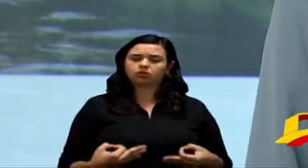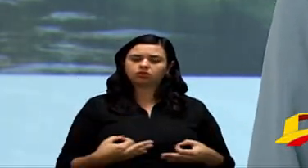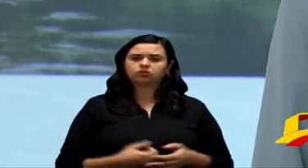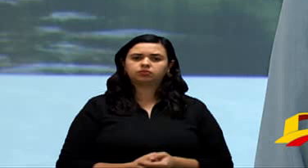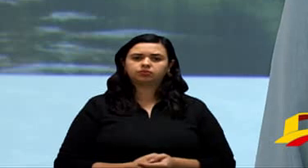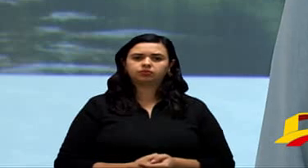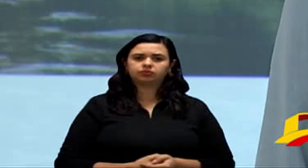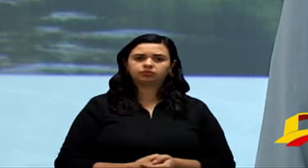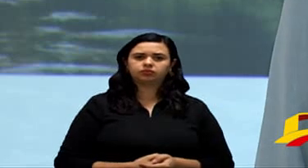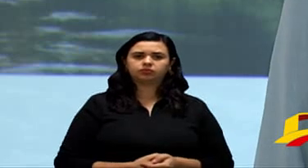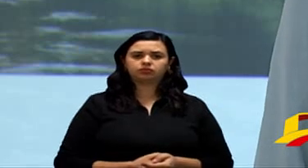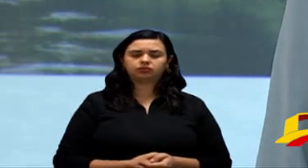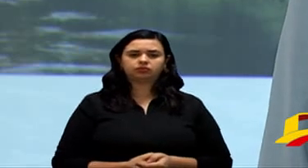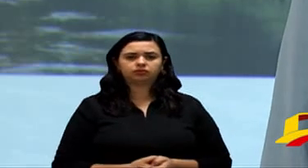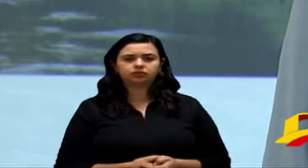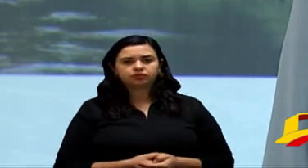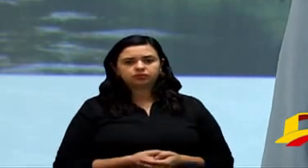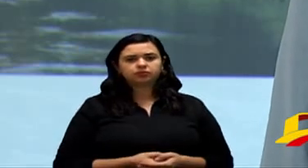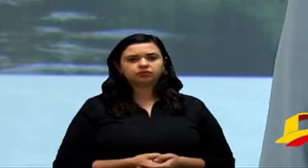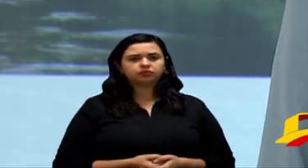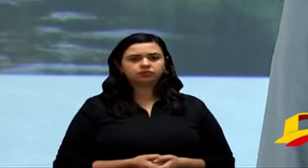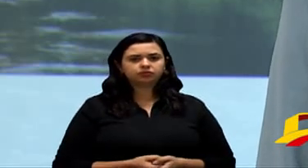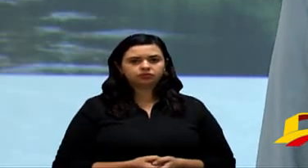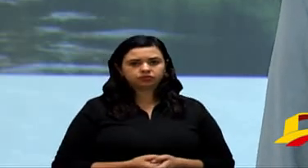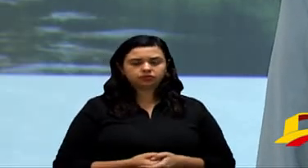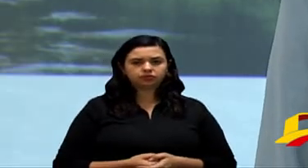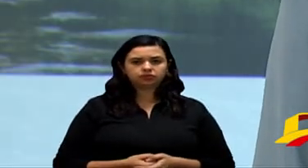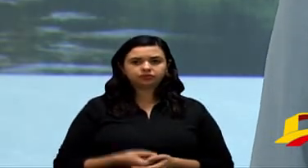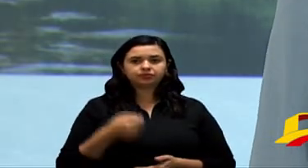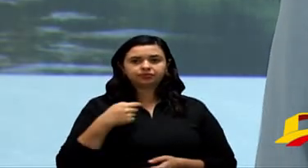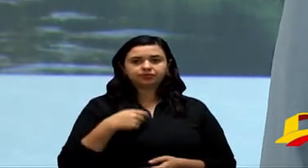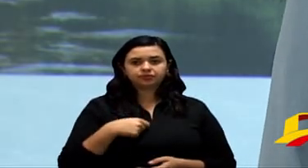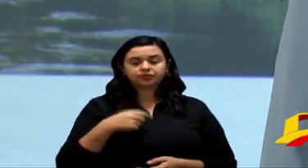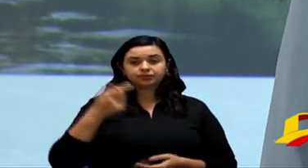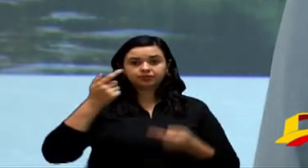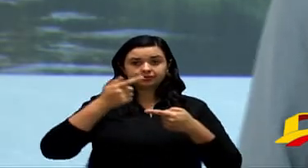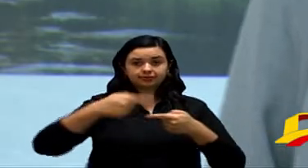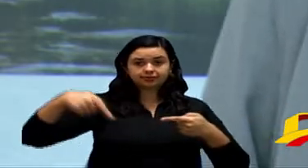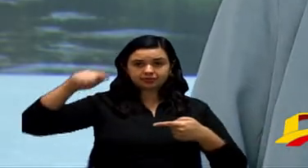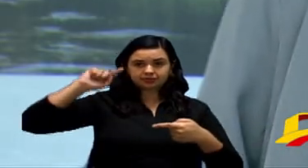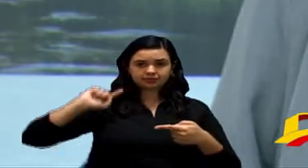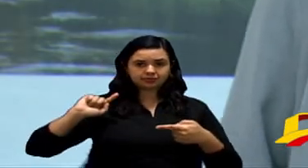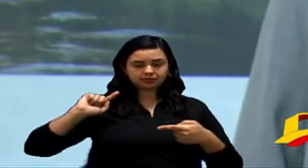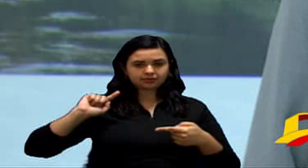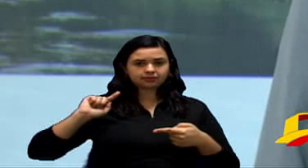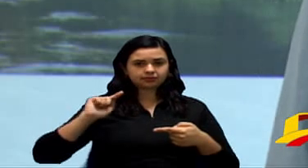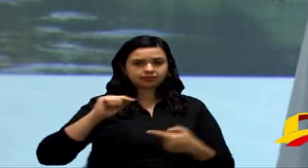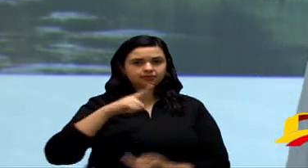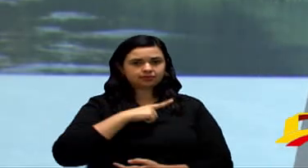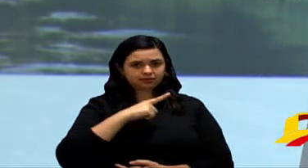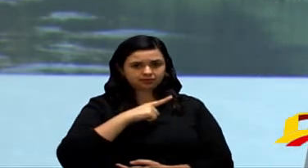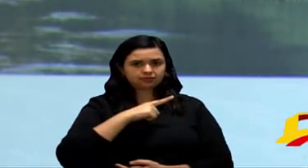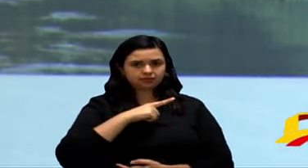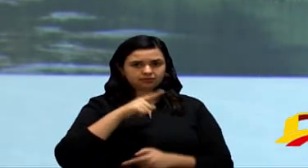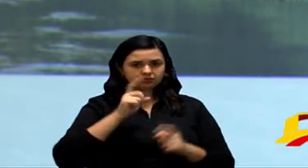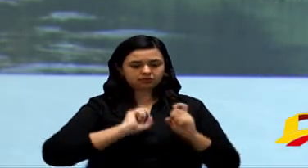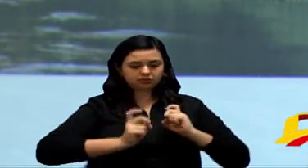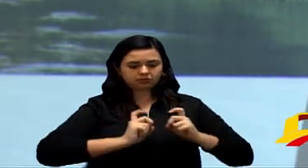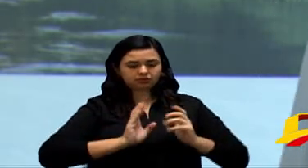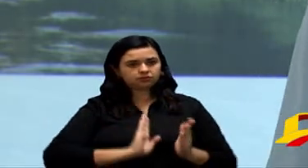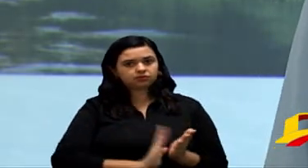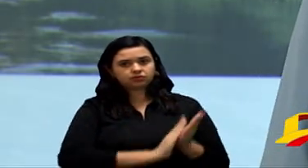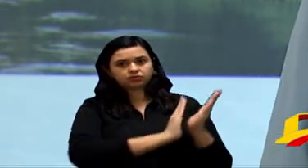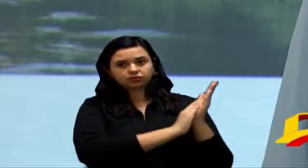Eu já fui na semana passada nós tivemos aqui uma sessão solene